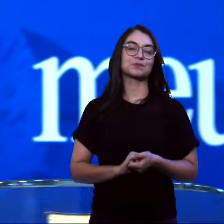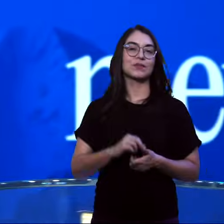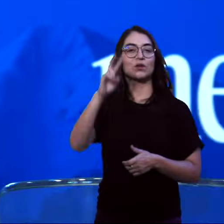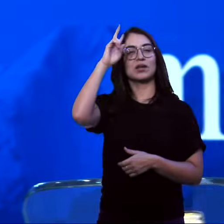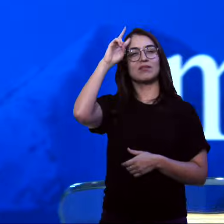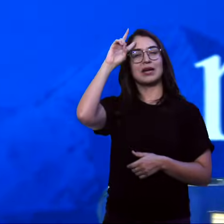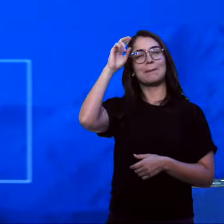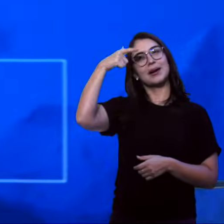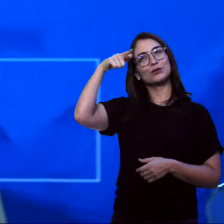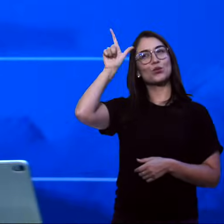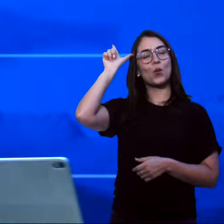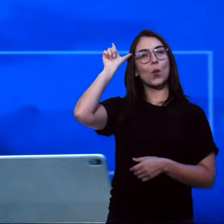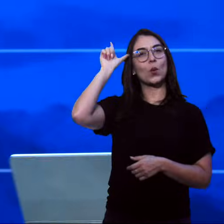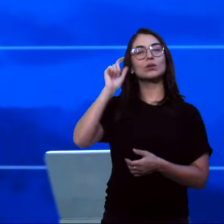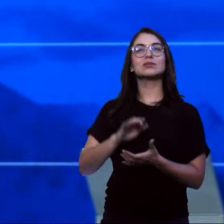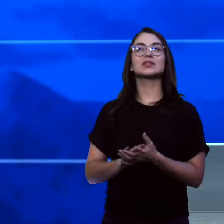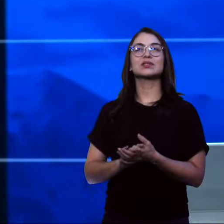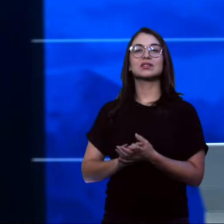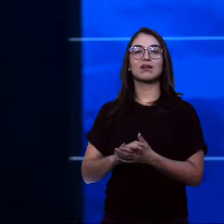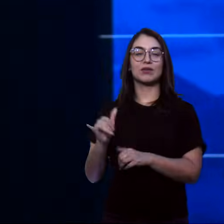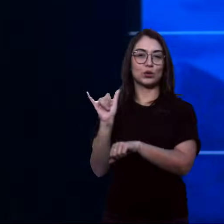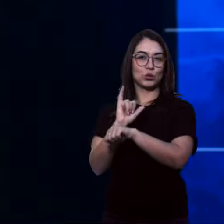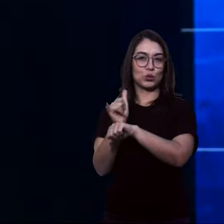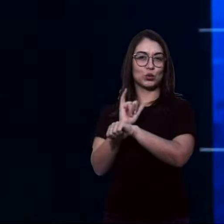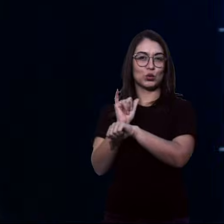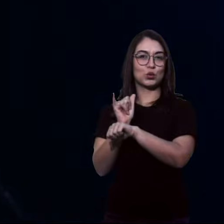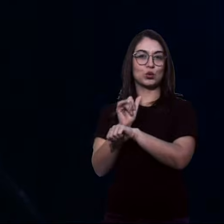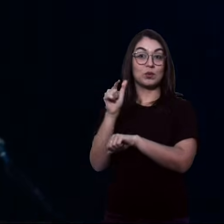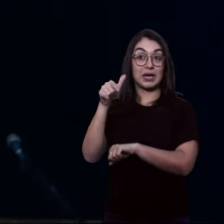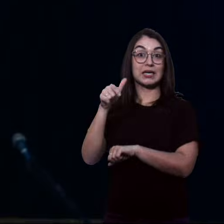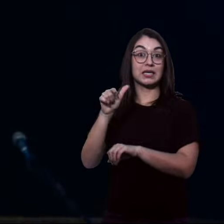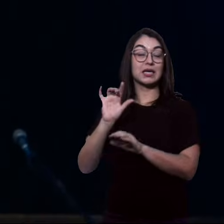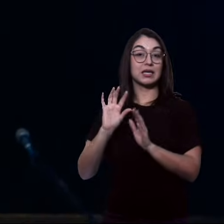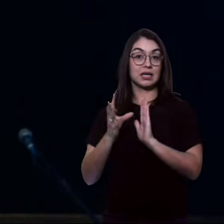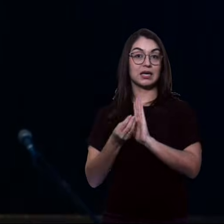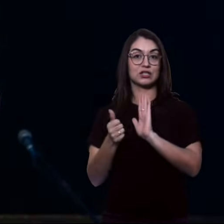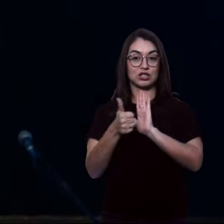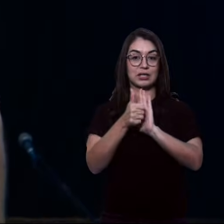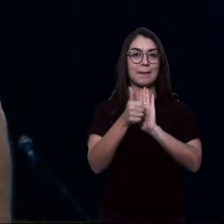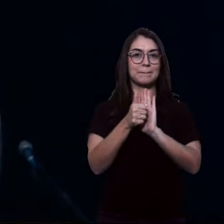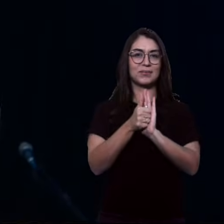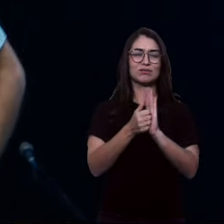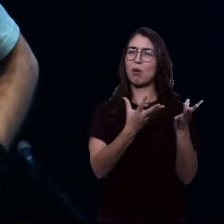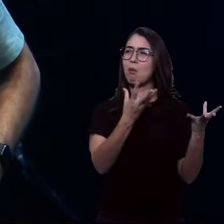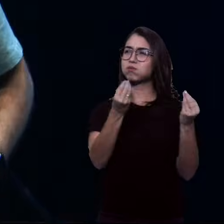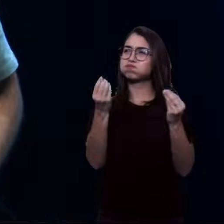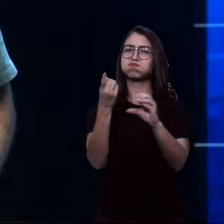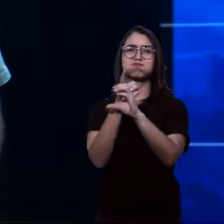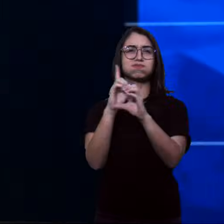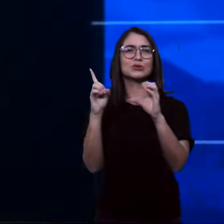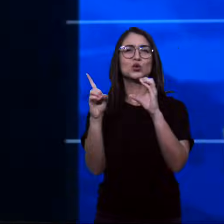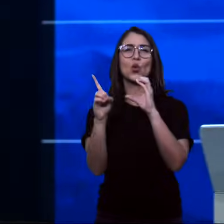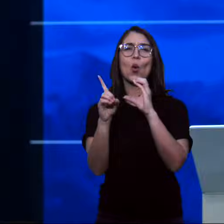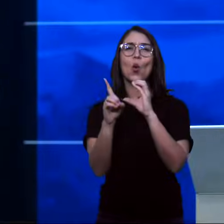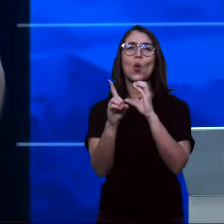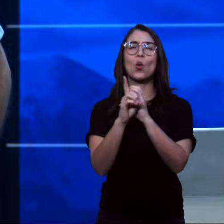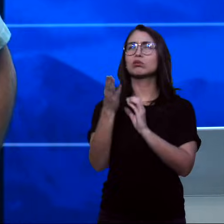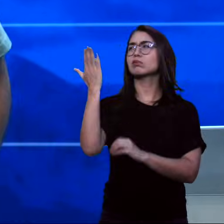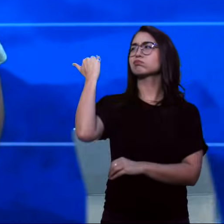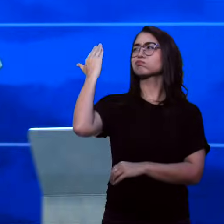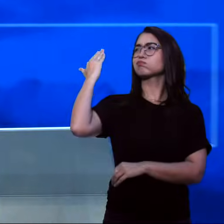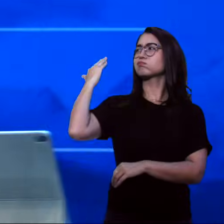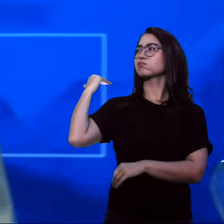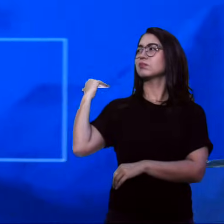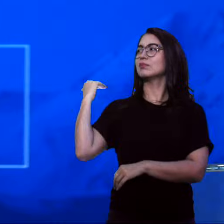ontem, foi interessante que eu entrei no YouTube da PIB. Você já entrou no canal da PIB e já viu quanto culto tem lá? Eu vi lá culto de 2007, quando eu tinha